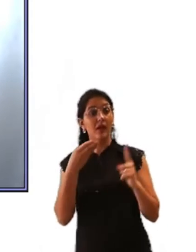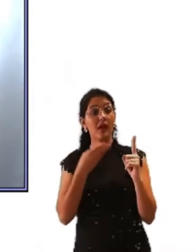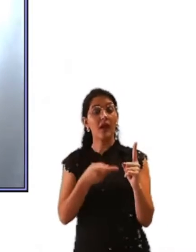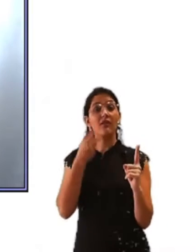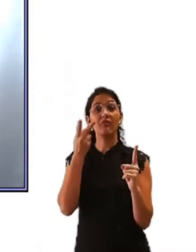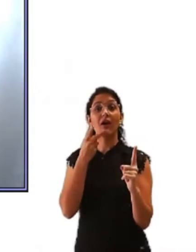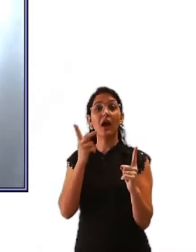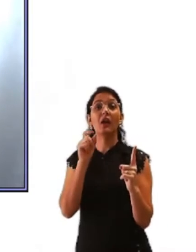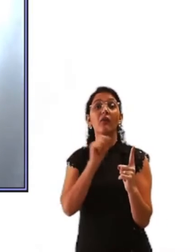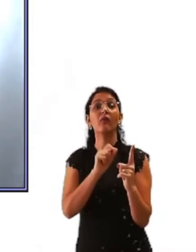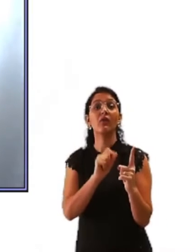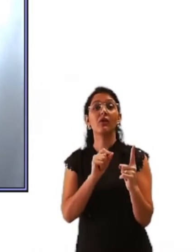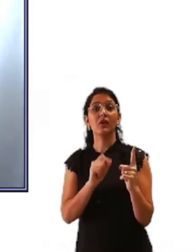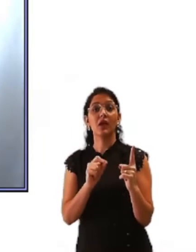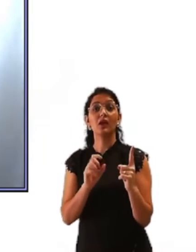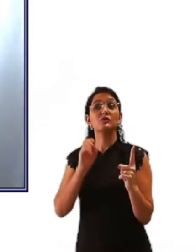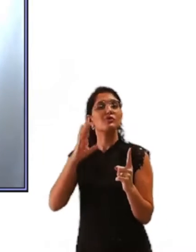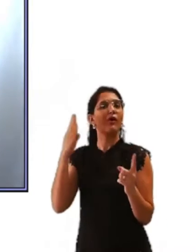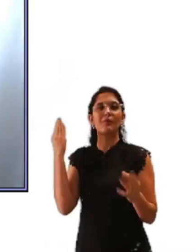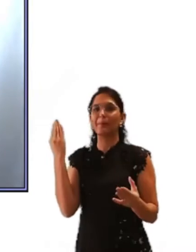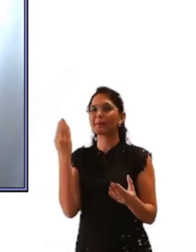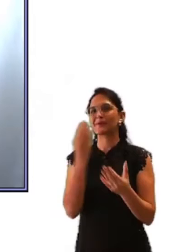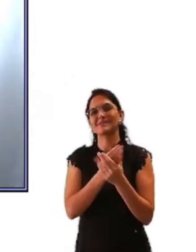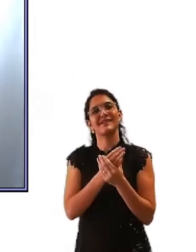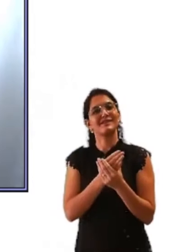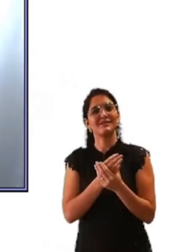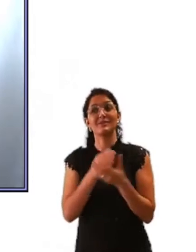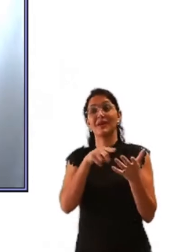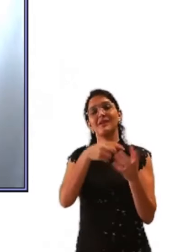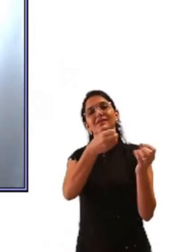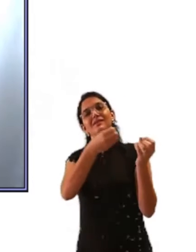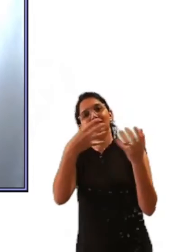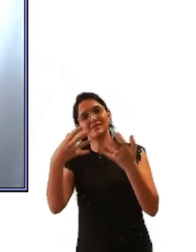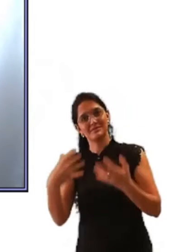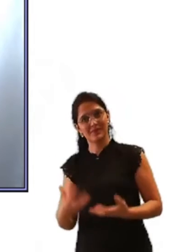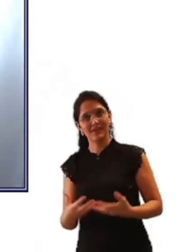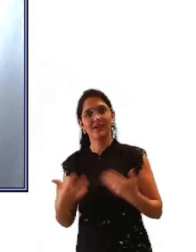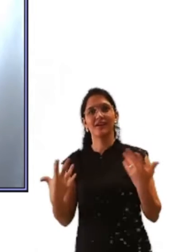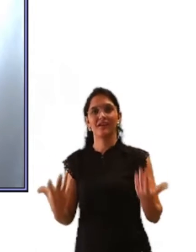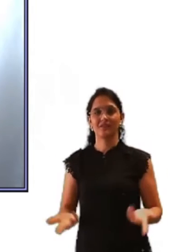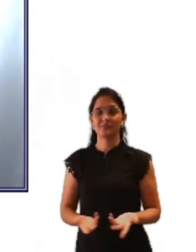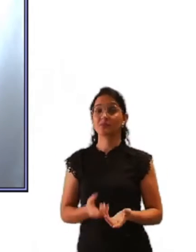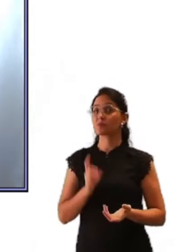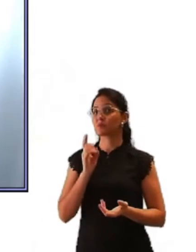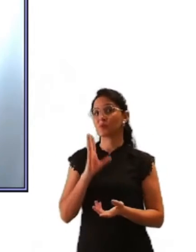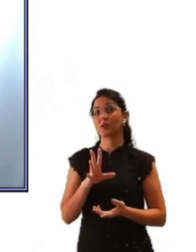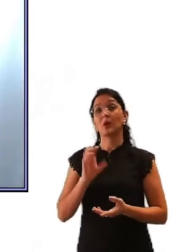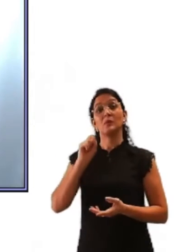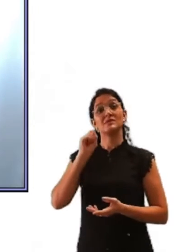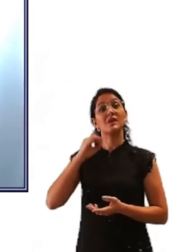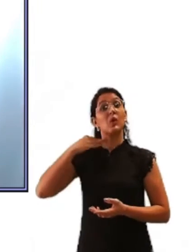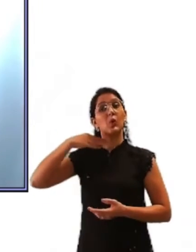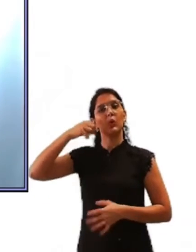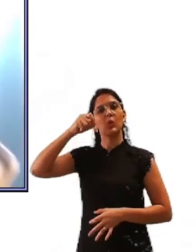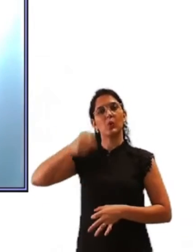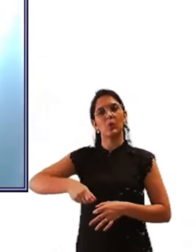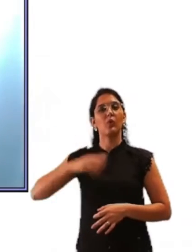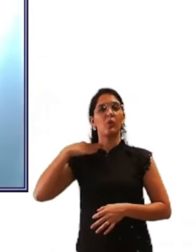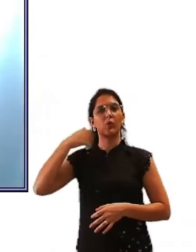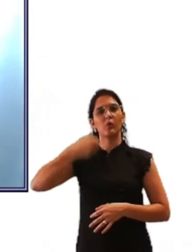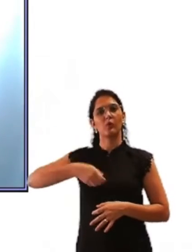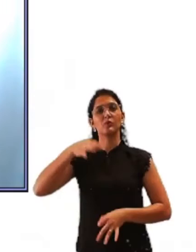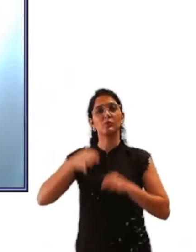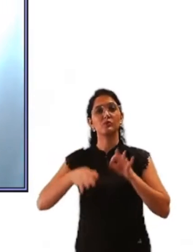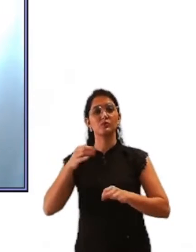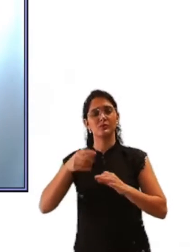ter oportunidade de se manifestar somente no processo, ele vai ter um contraditório que é chamado de diferido, e se o juiz julgar somente com base naquilo que foi